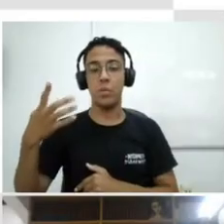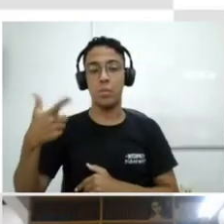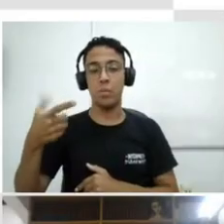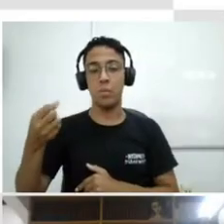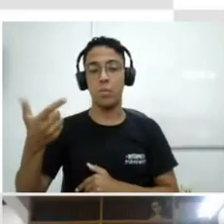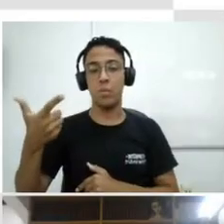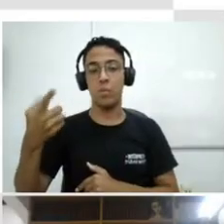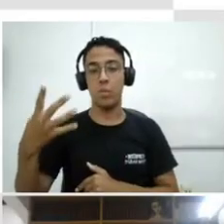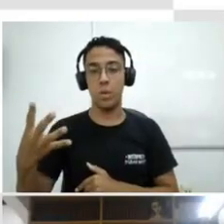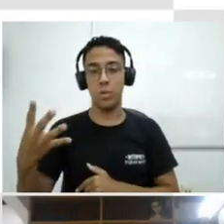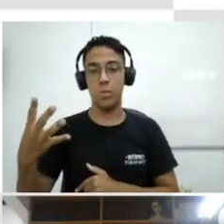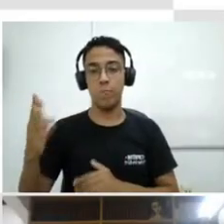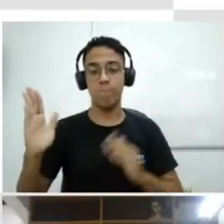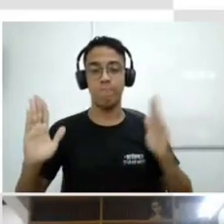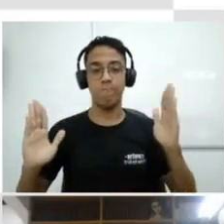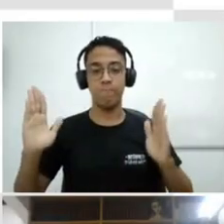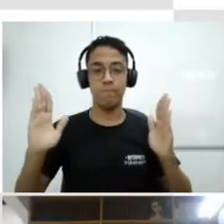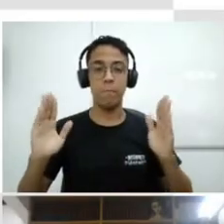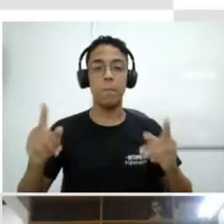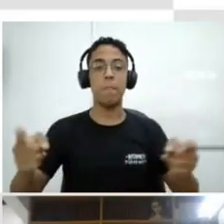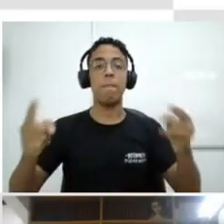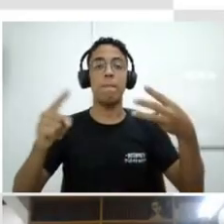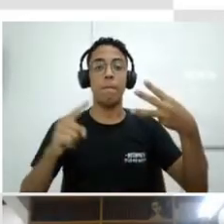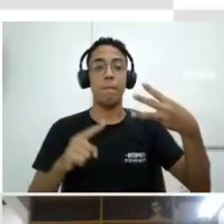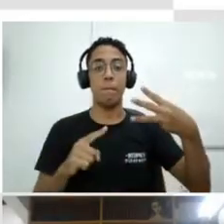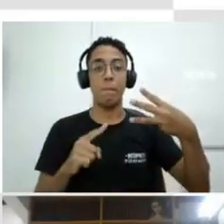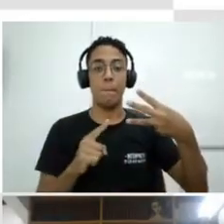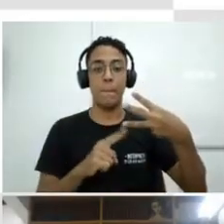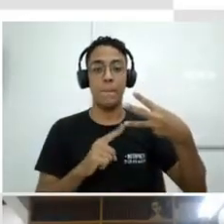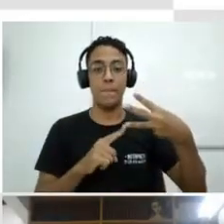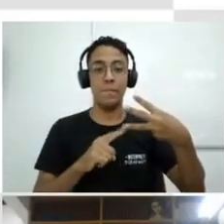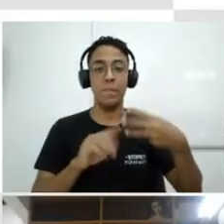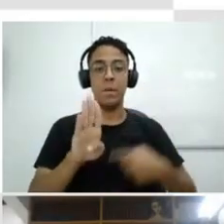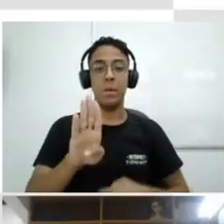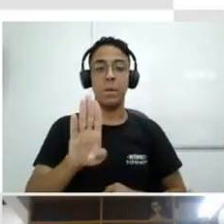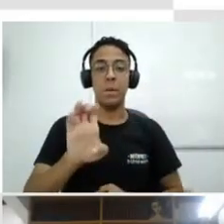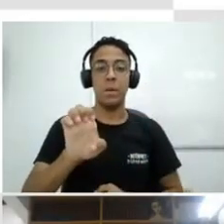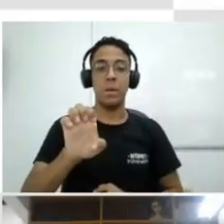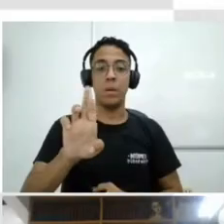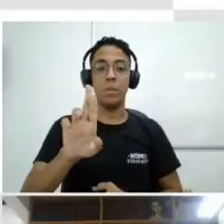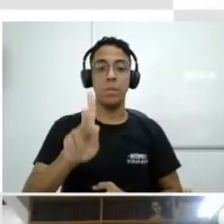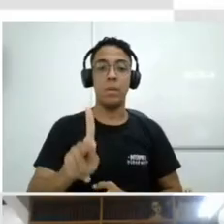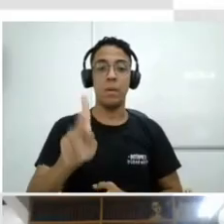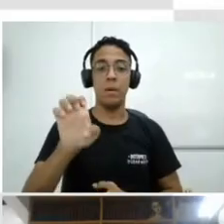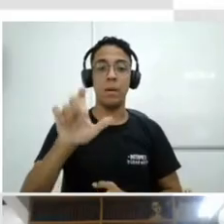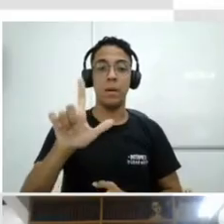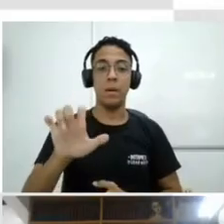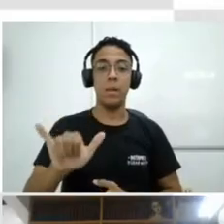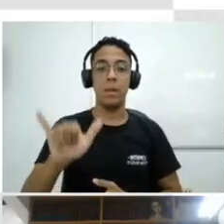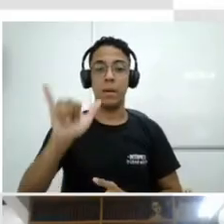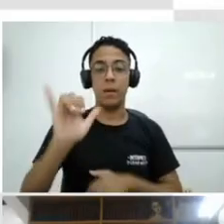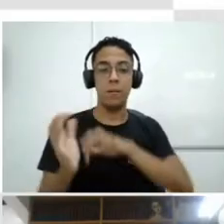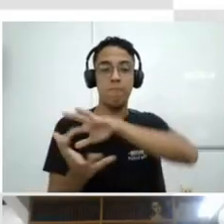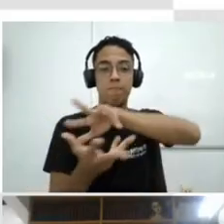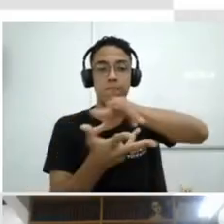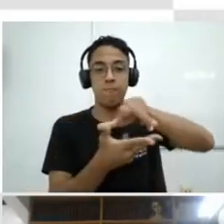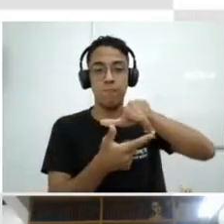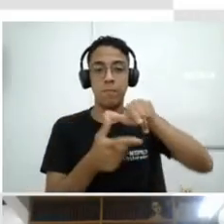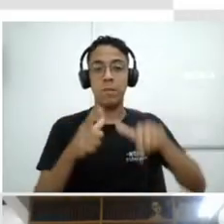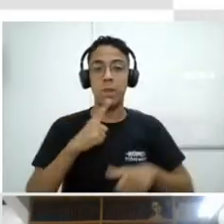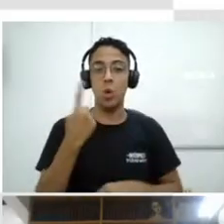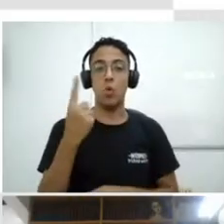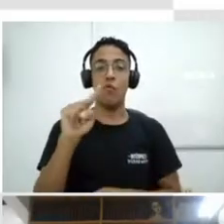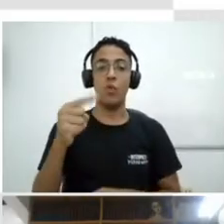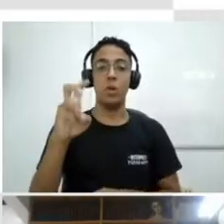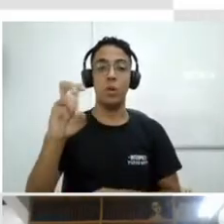ano seguinte. E o Berkeley Earth, falando em 1,54 graus Celsius, mais ou menos 0,06. Ou seja, pode